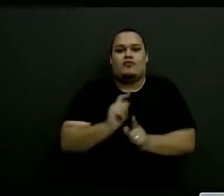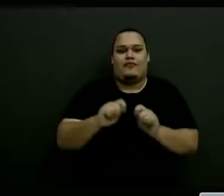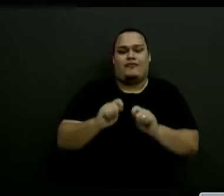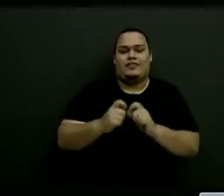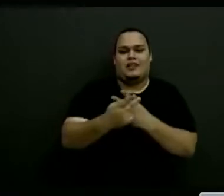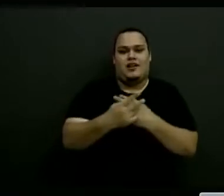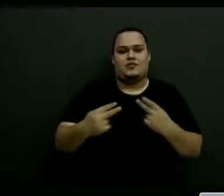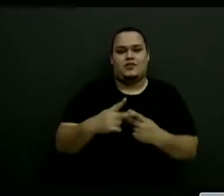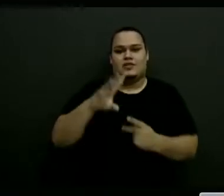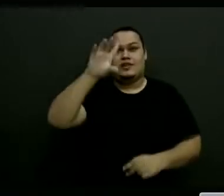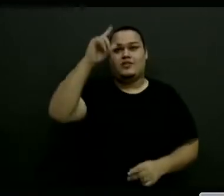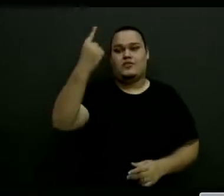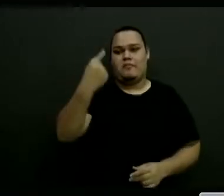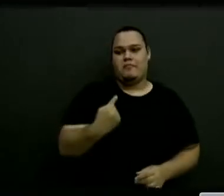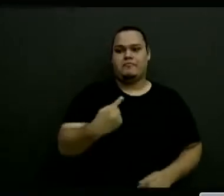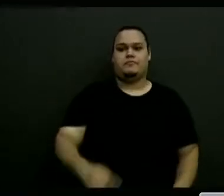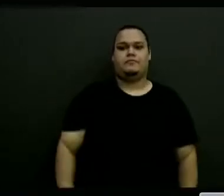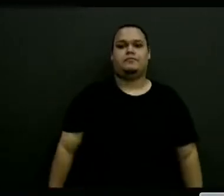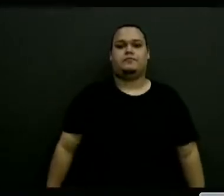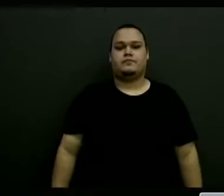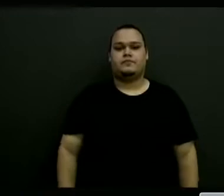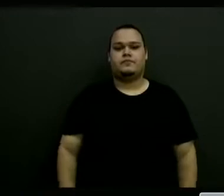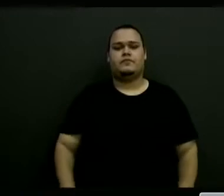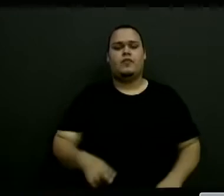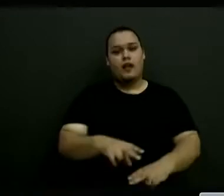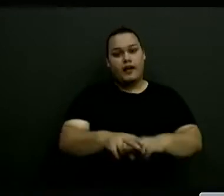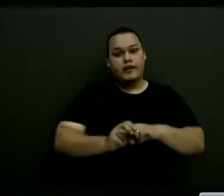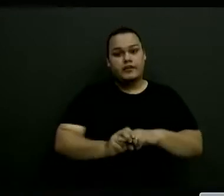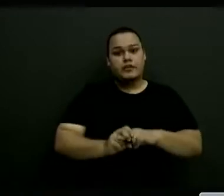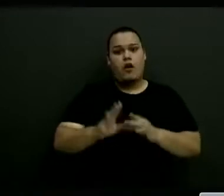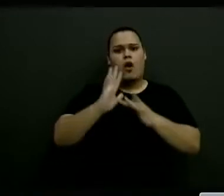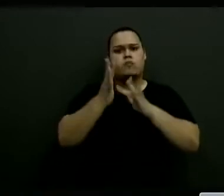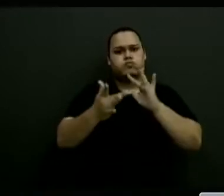para o uso particular. Jesus foi equipado,